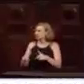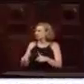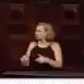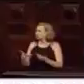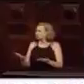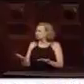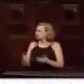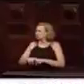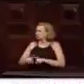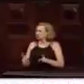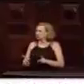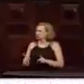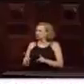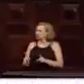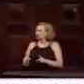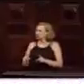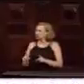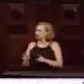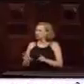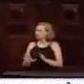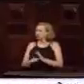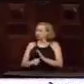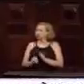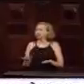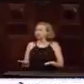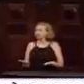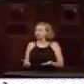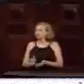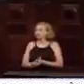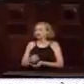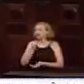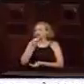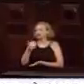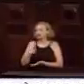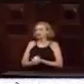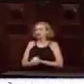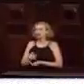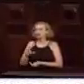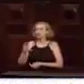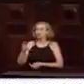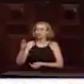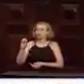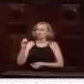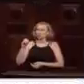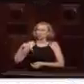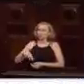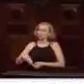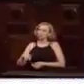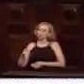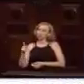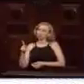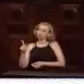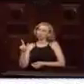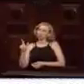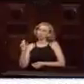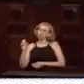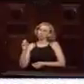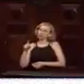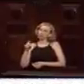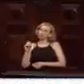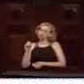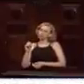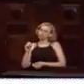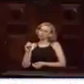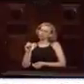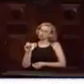seguinte exemplo, né? Quem é aqui do Rio de Janeiro e conhece o Complexo do Alemão. O governo Cabral gastou mais de